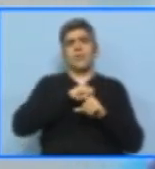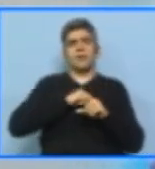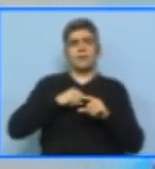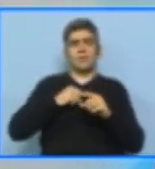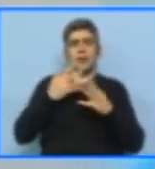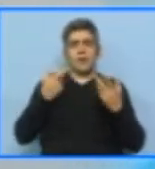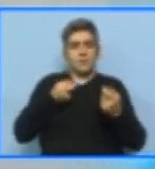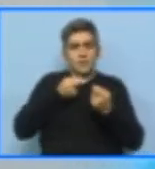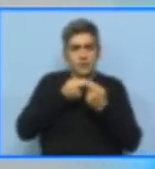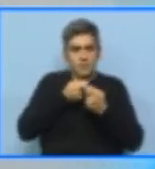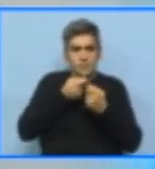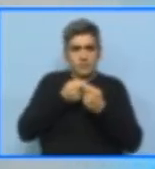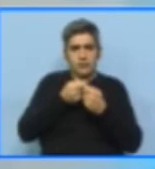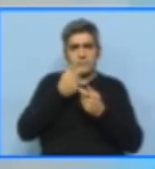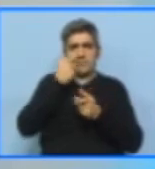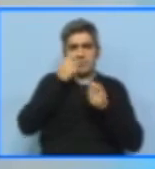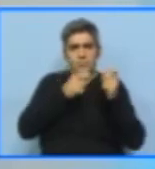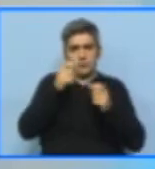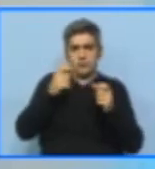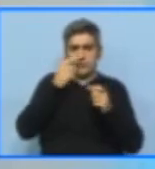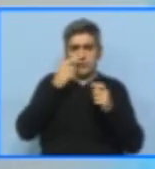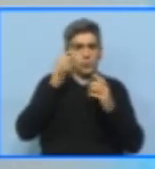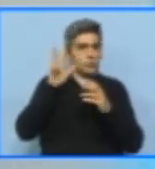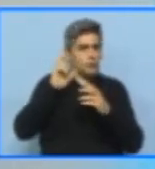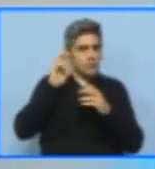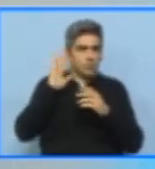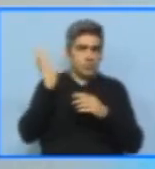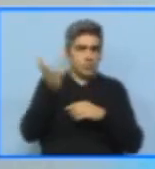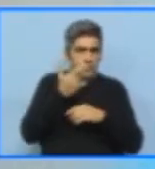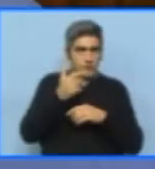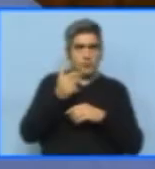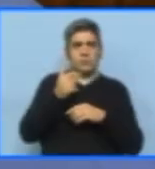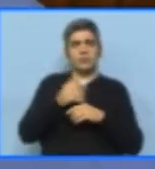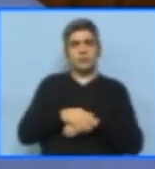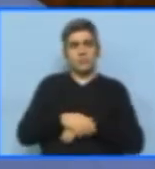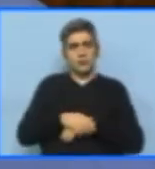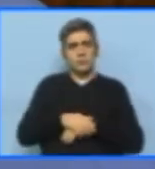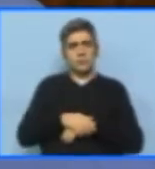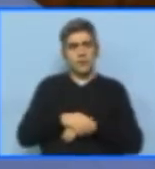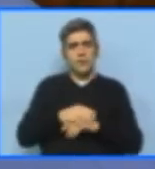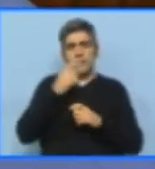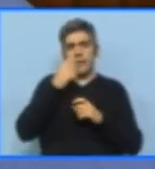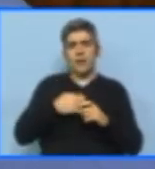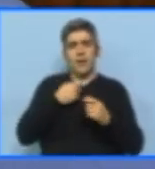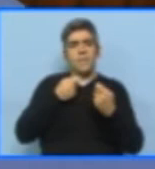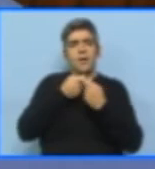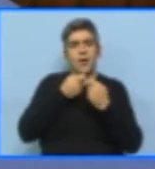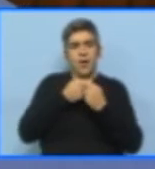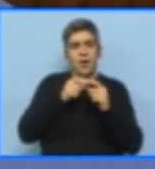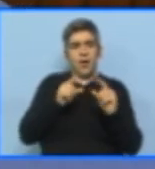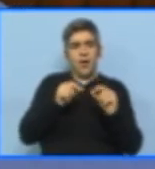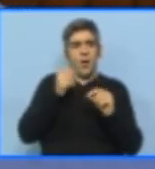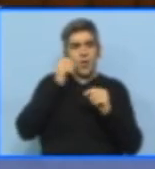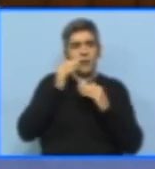grande proximidade, cumplicidade com o auditório, com os ouvintes. As pessoas sentem-se próximas da Rádio Renascença. Como é que